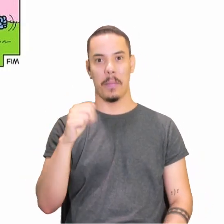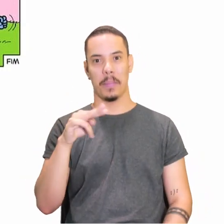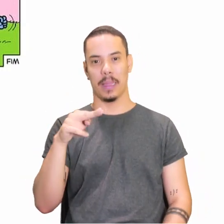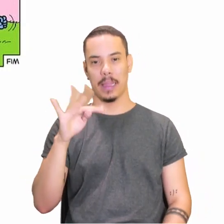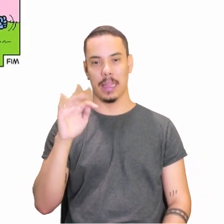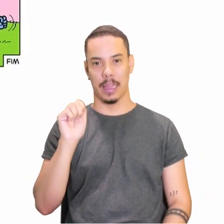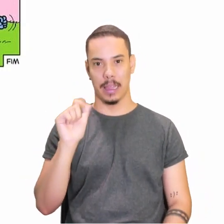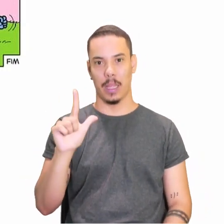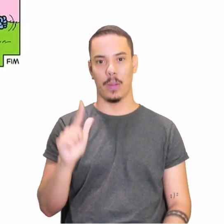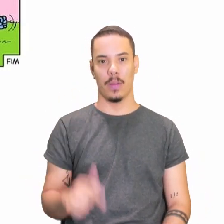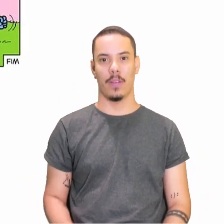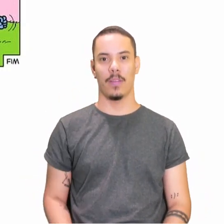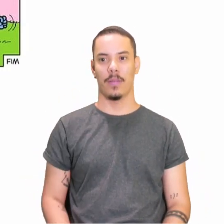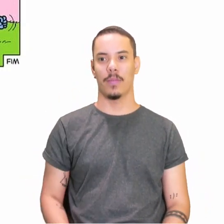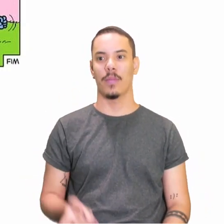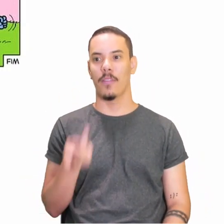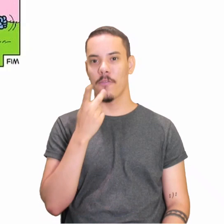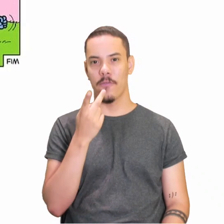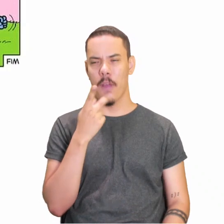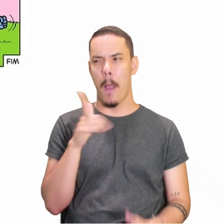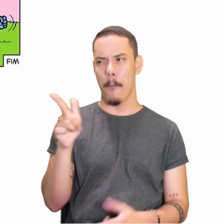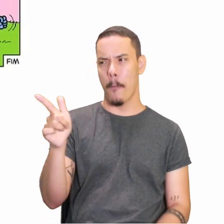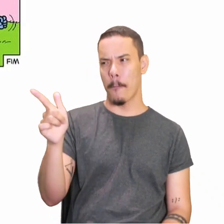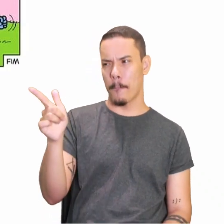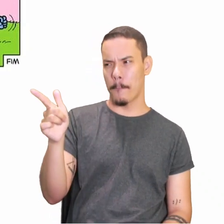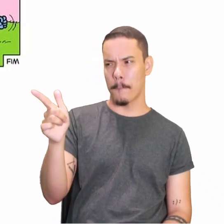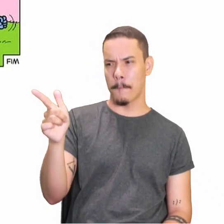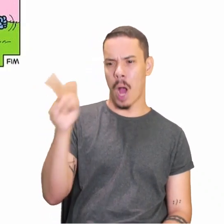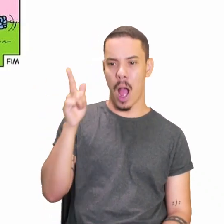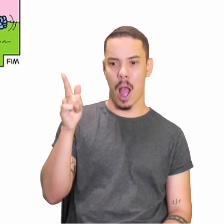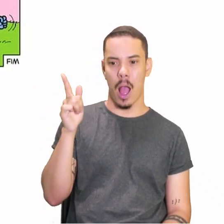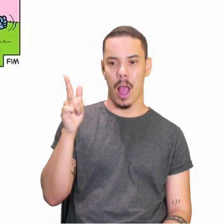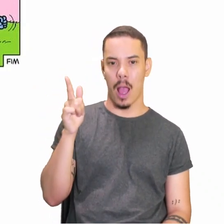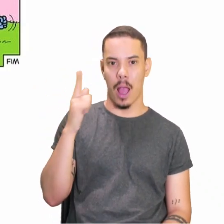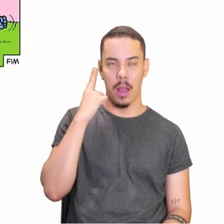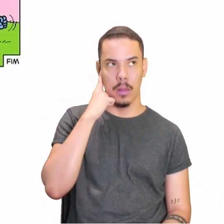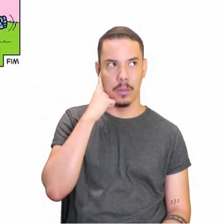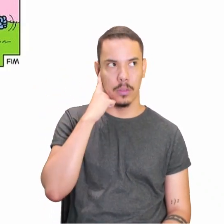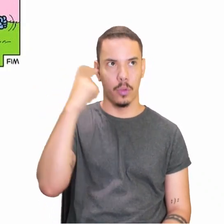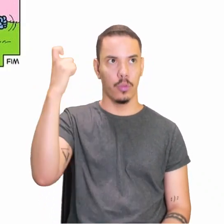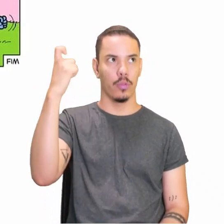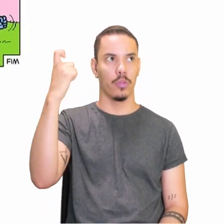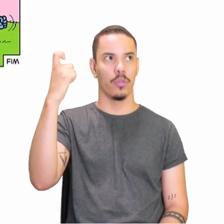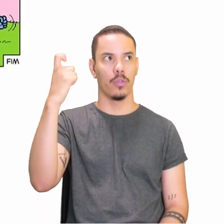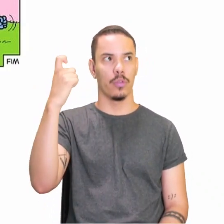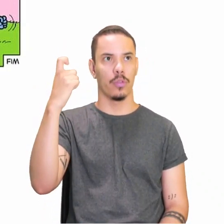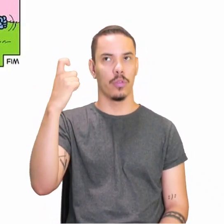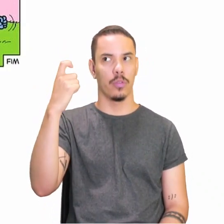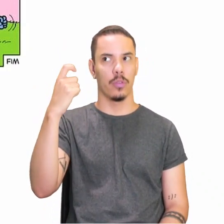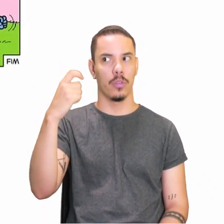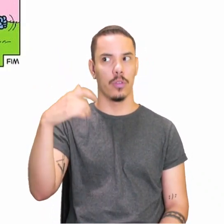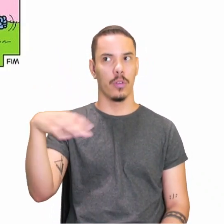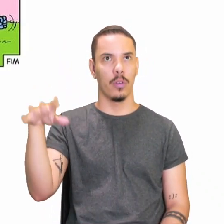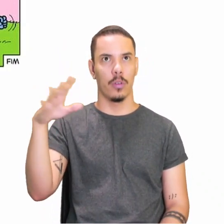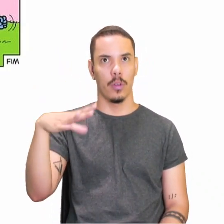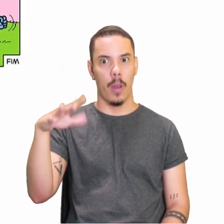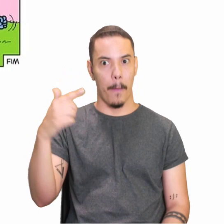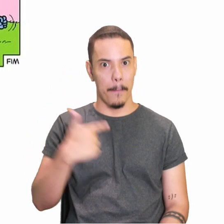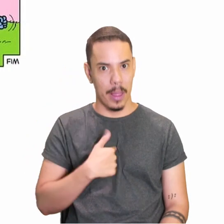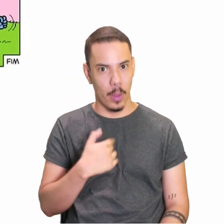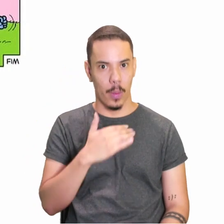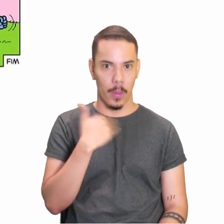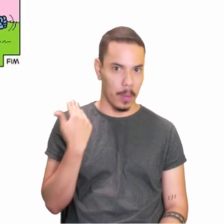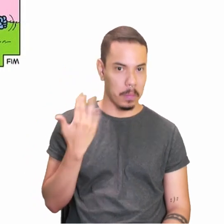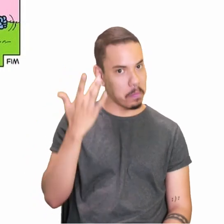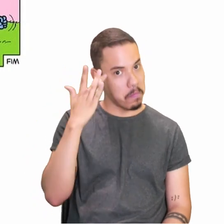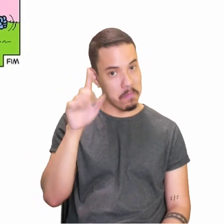que parou assim, pá, atirando, vai matar ou não? Na hora que vira onça. Então pronto, né? O clímax,